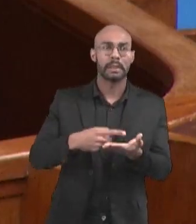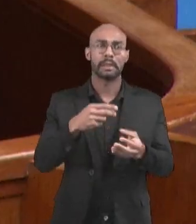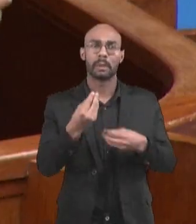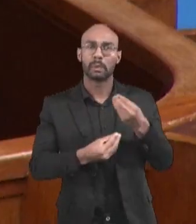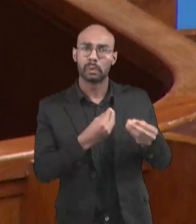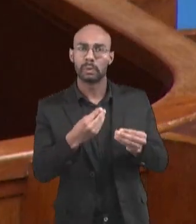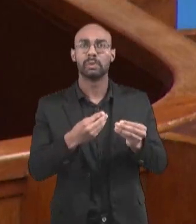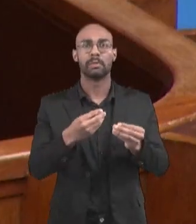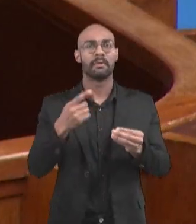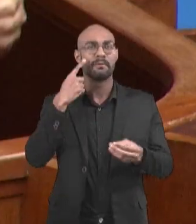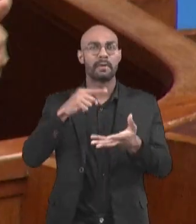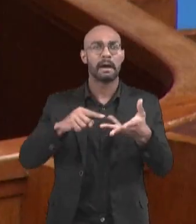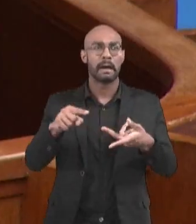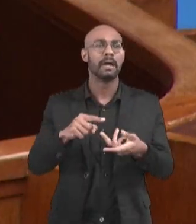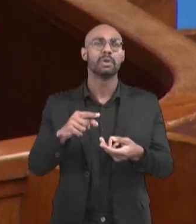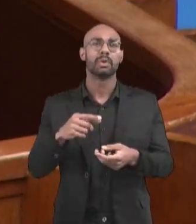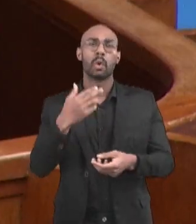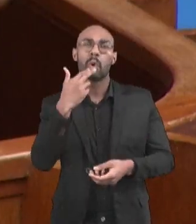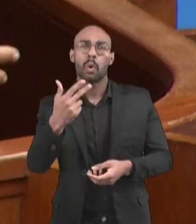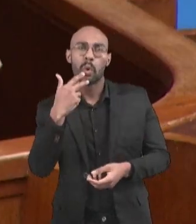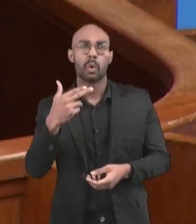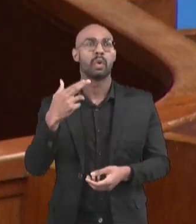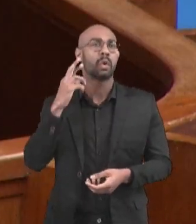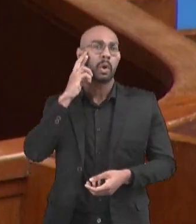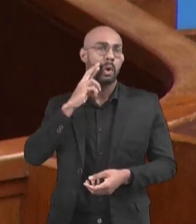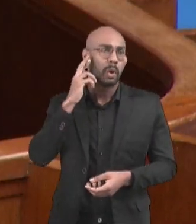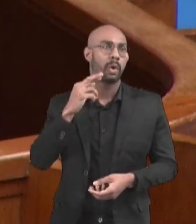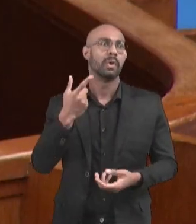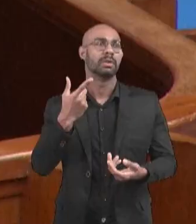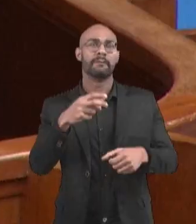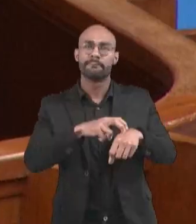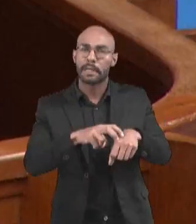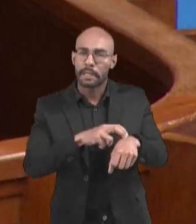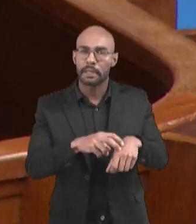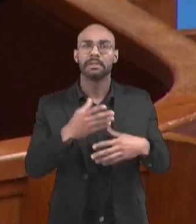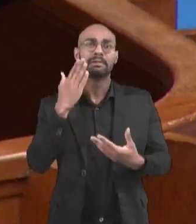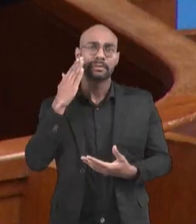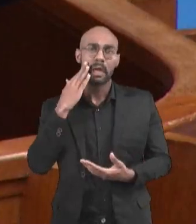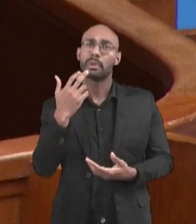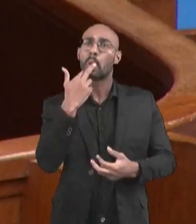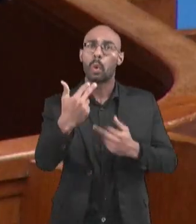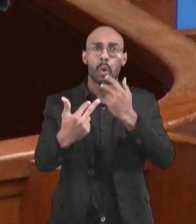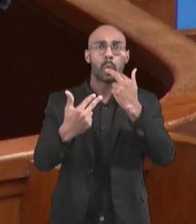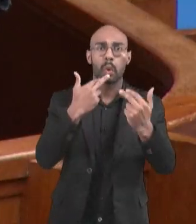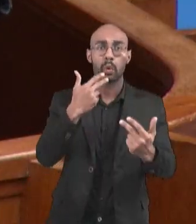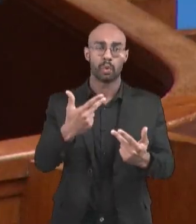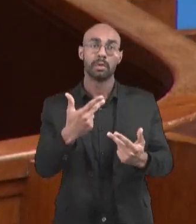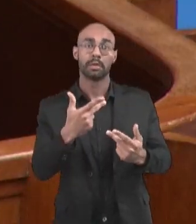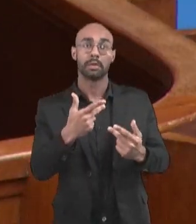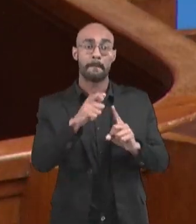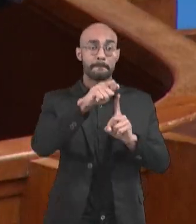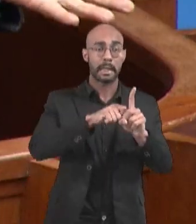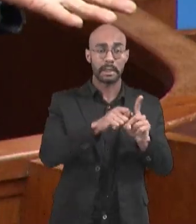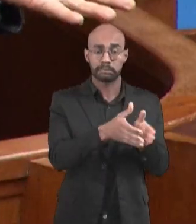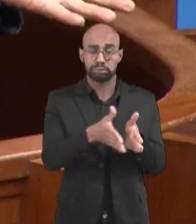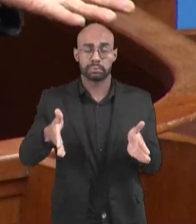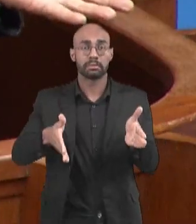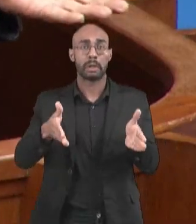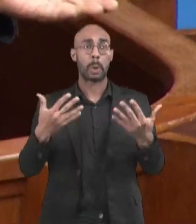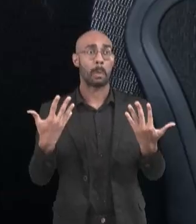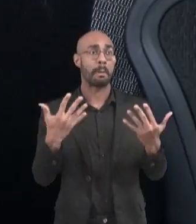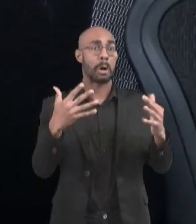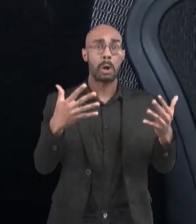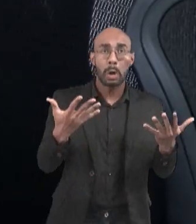Outubro Rosa, a cor azul, a cor verde, mas comemora no mês e depois